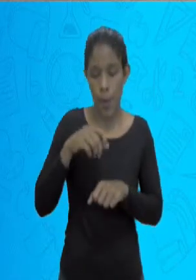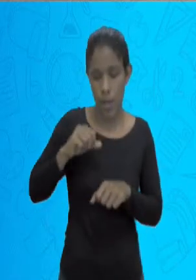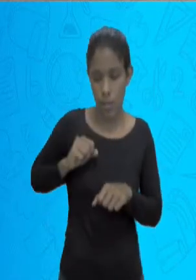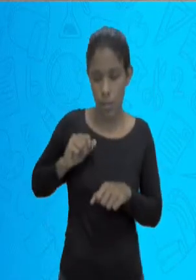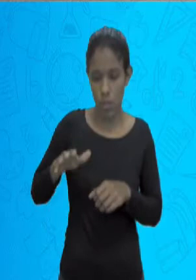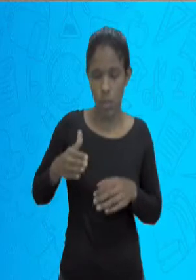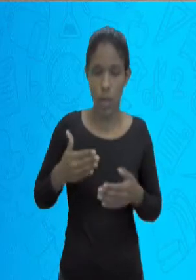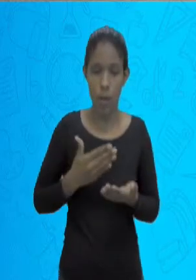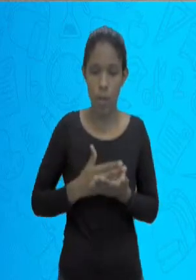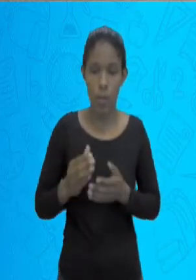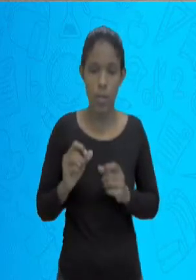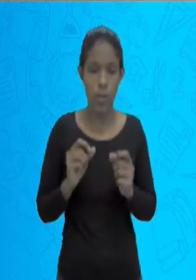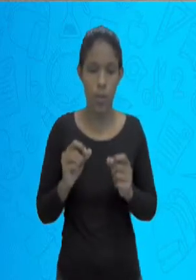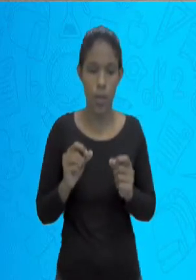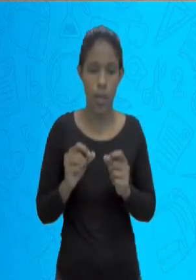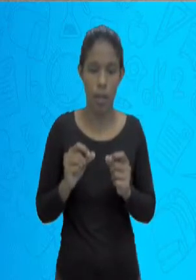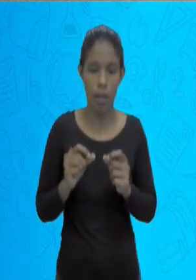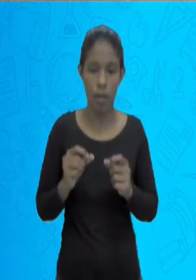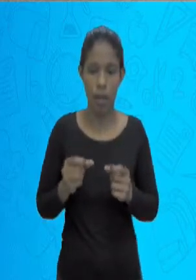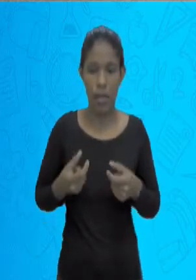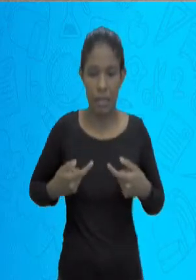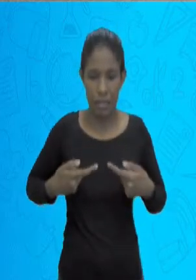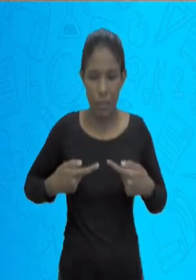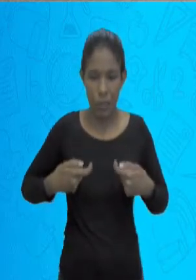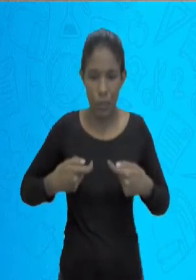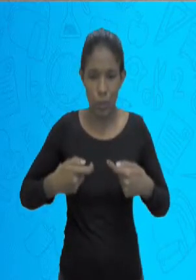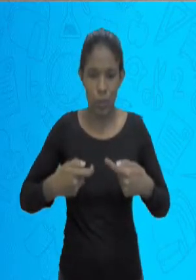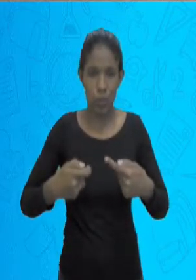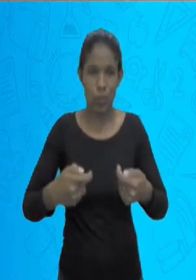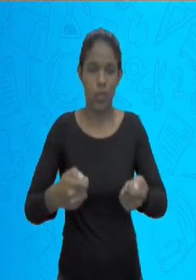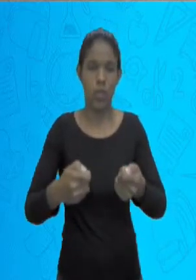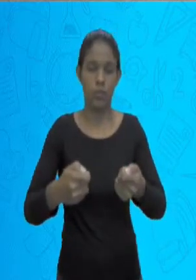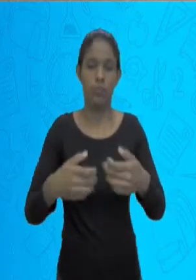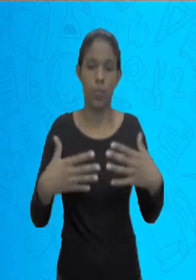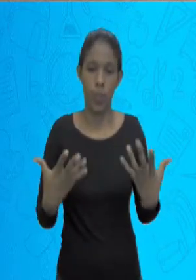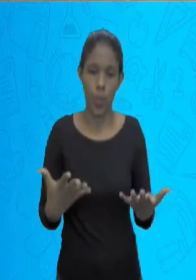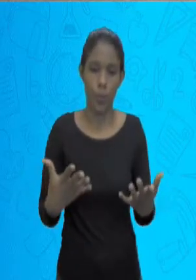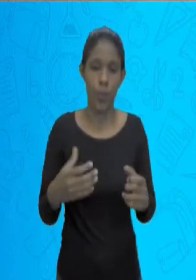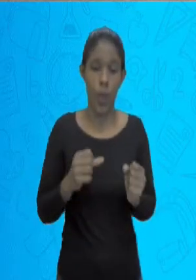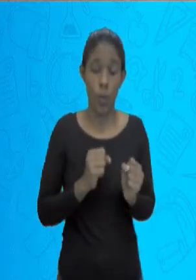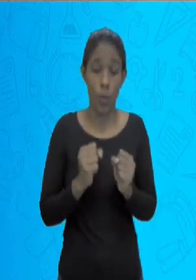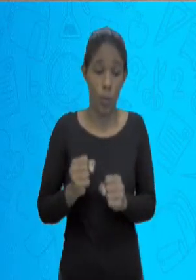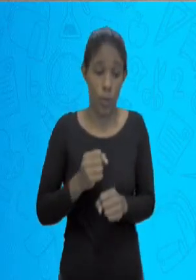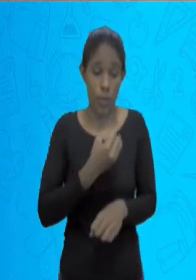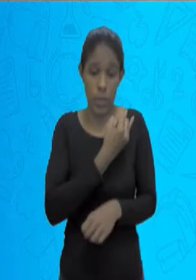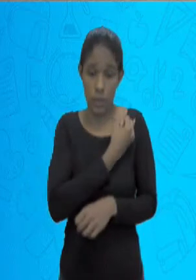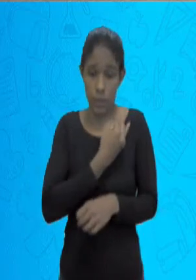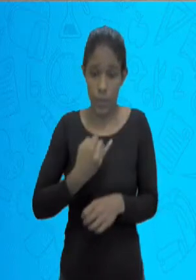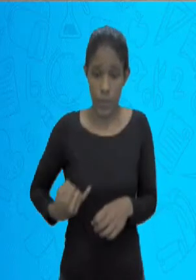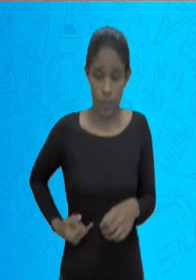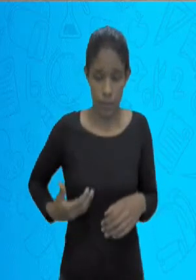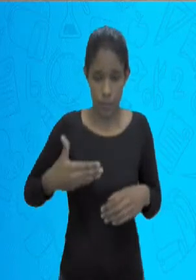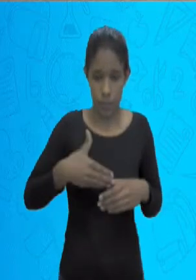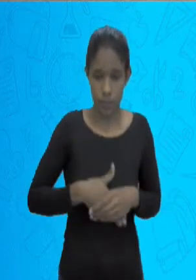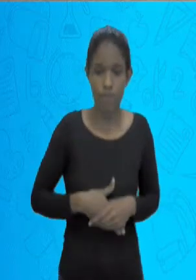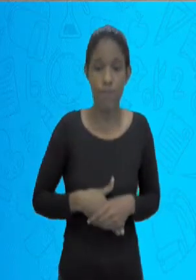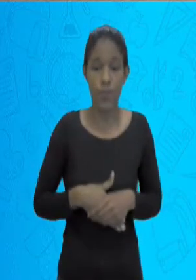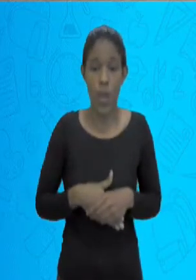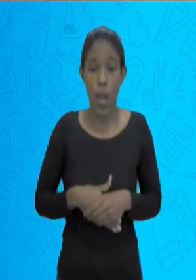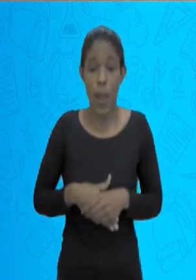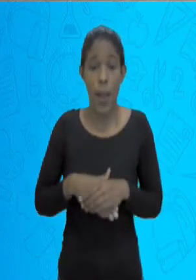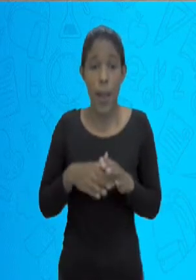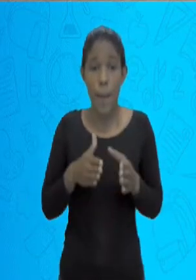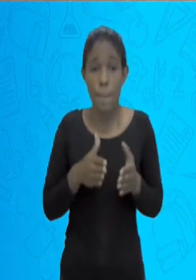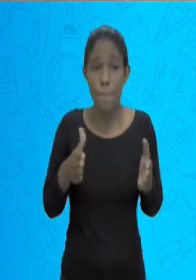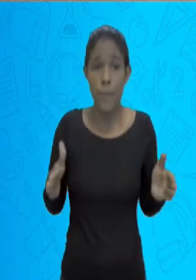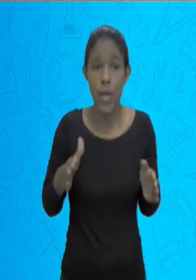de conflito. O poder napoleônico encontrava-se no seu apogeu. Toda a Europa